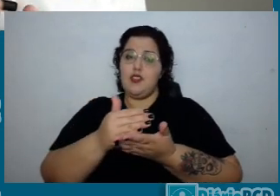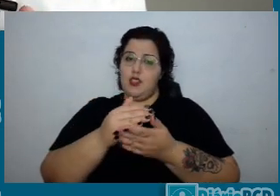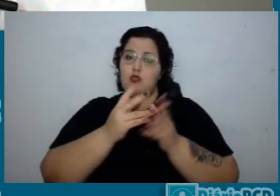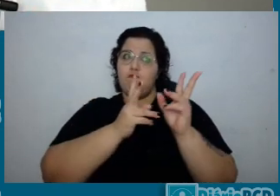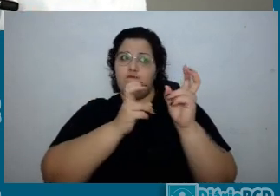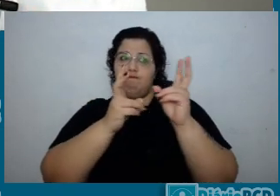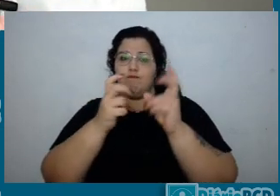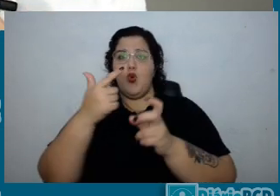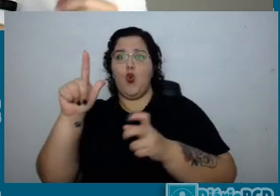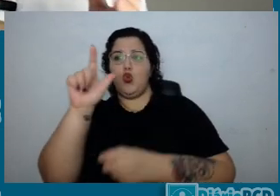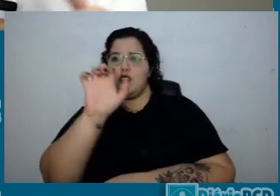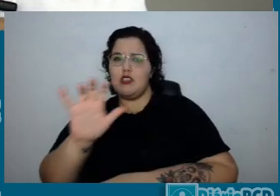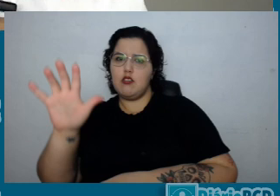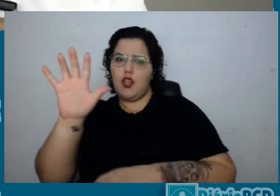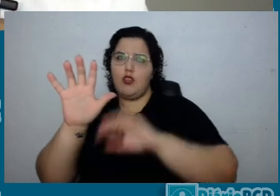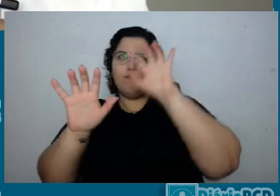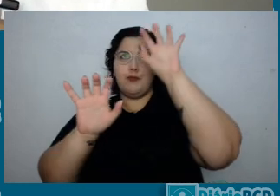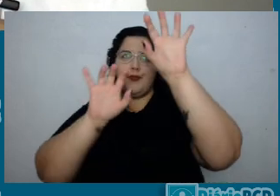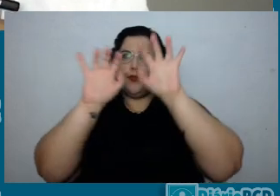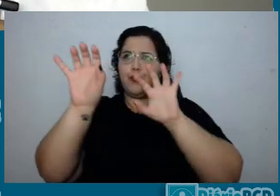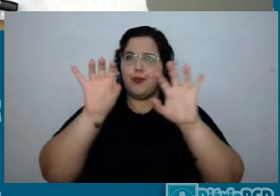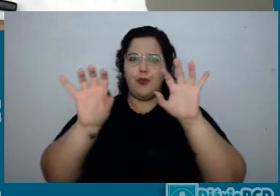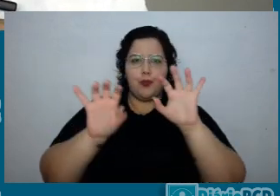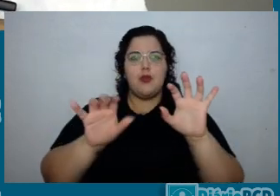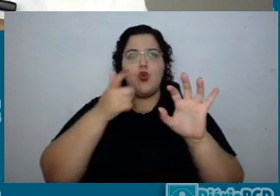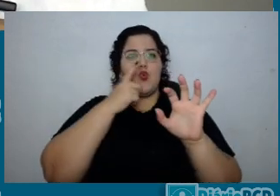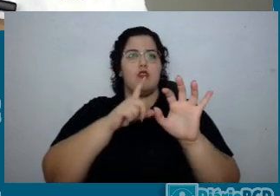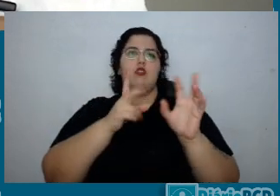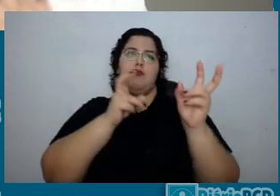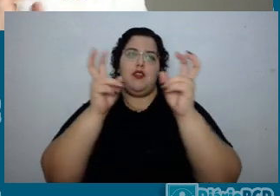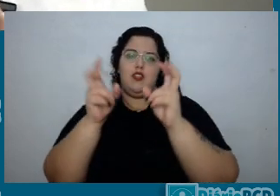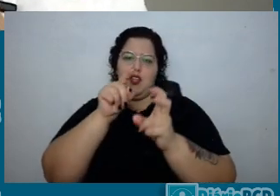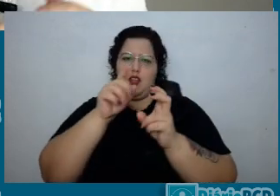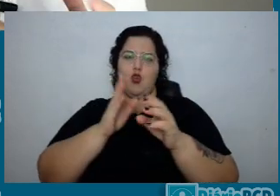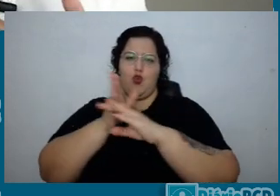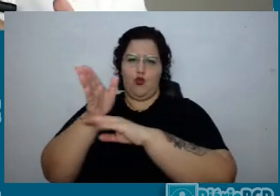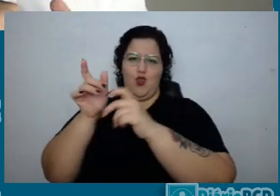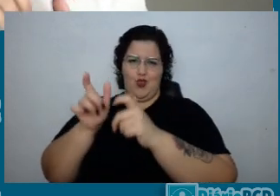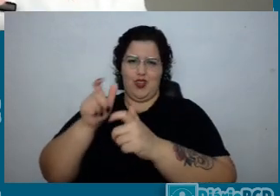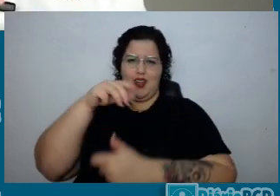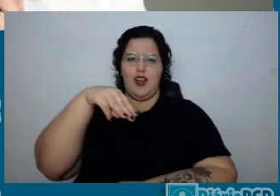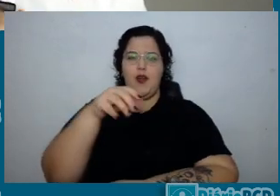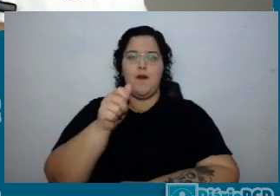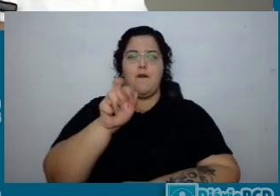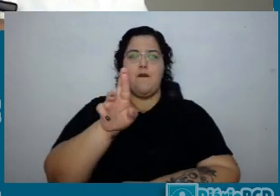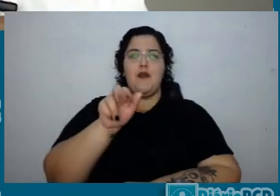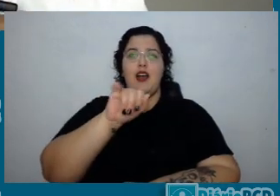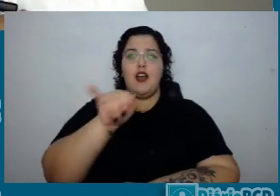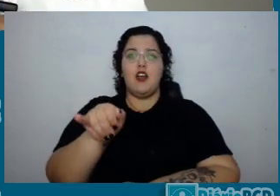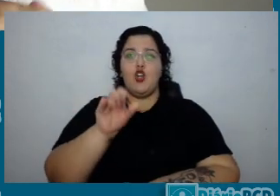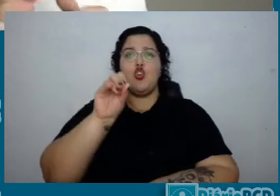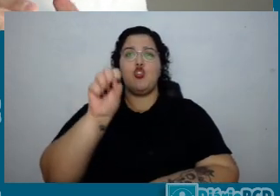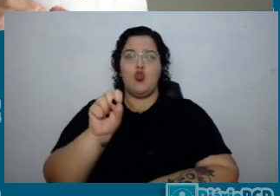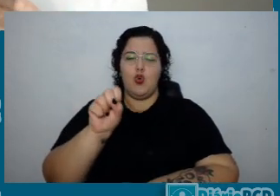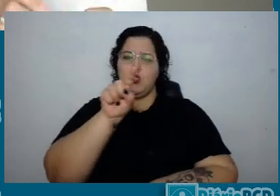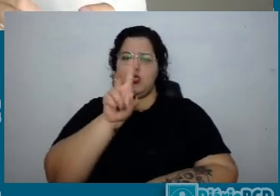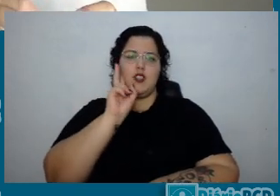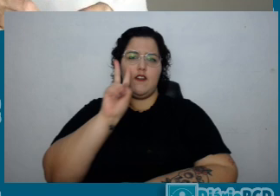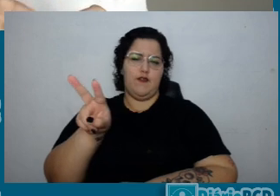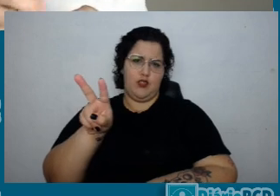percorrido outros estados, outras regiões. Você esteve recentemente no Marajó, eu queria que você comentasse com a gente